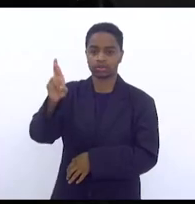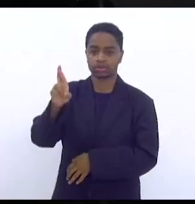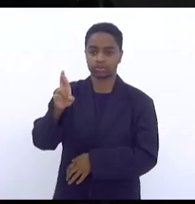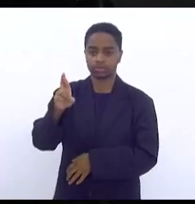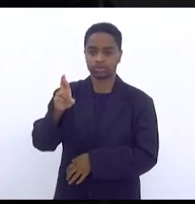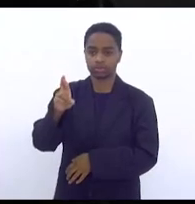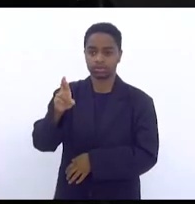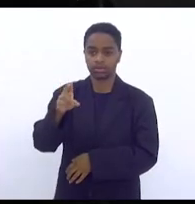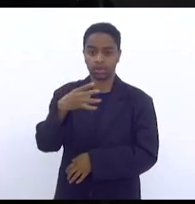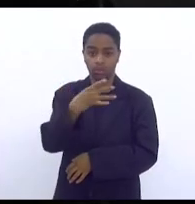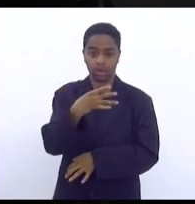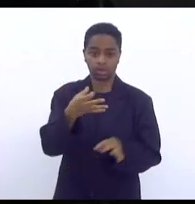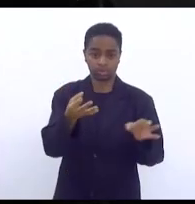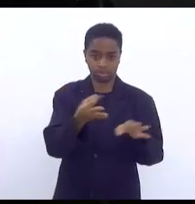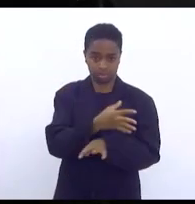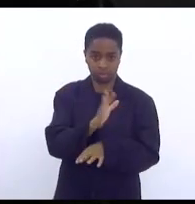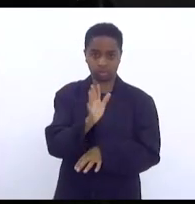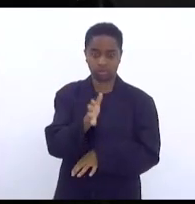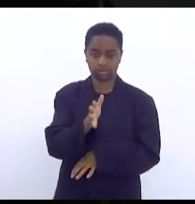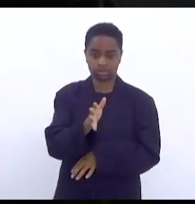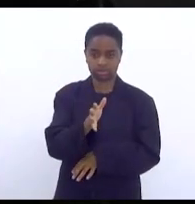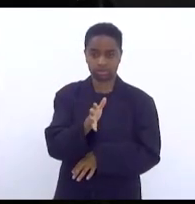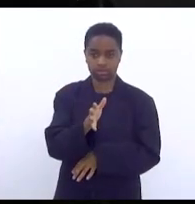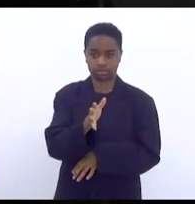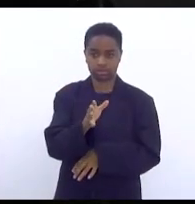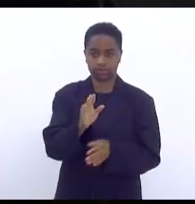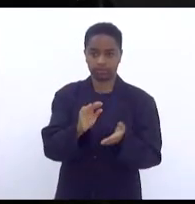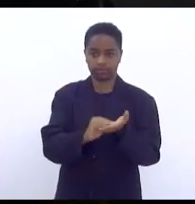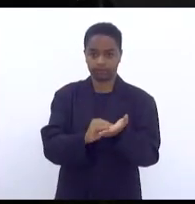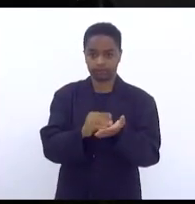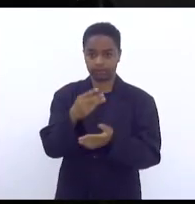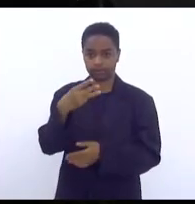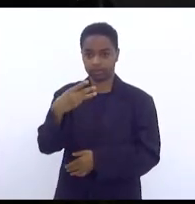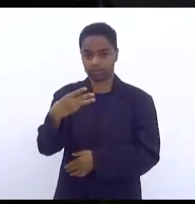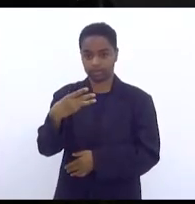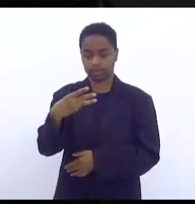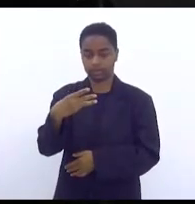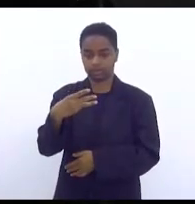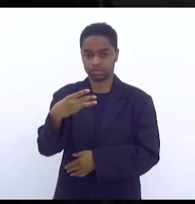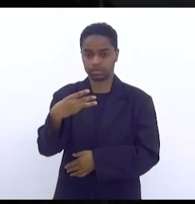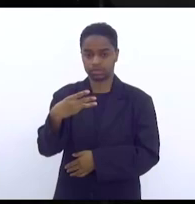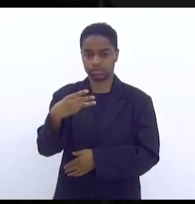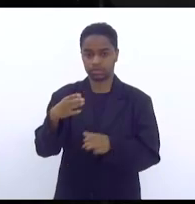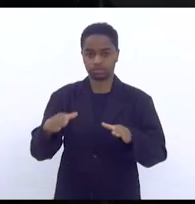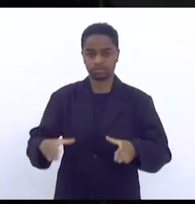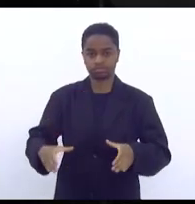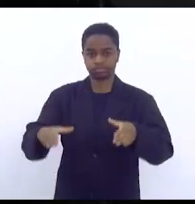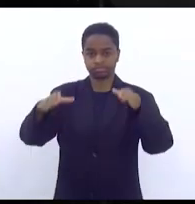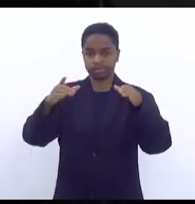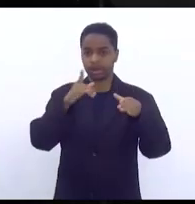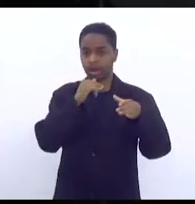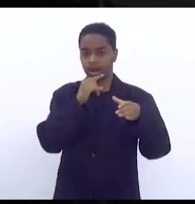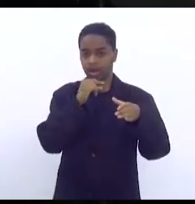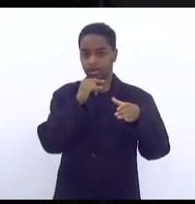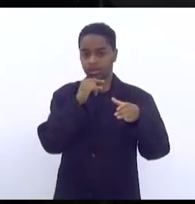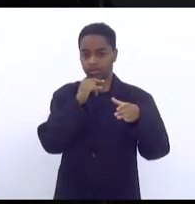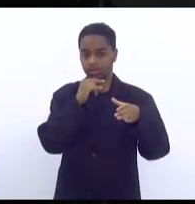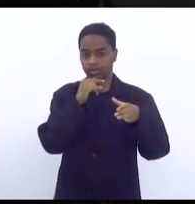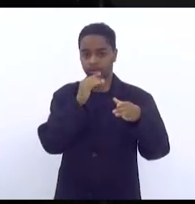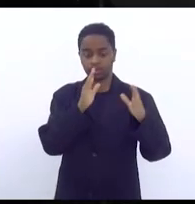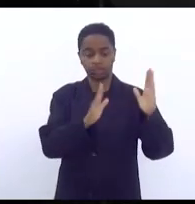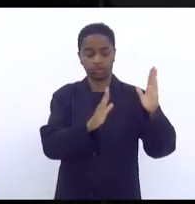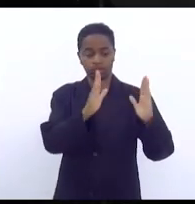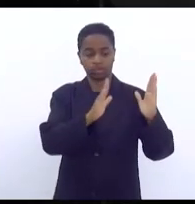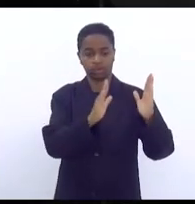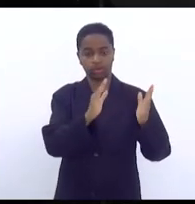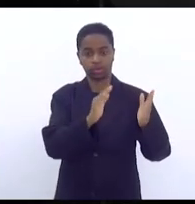quatro prontas Faltam três caixas desde a concessão